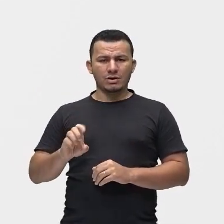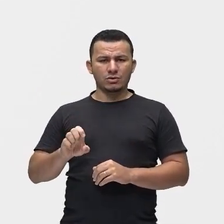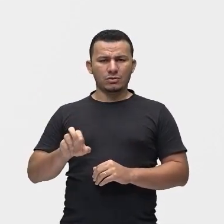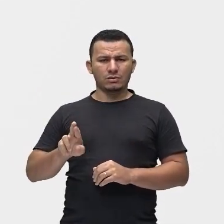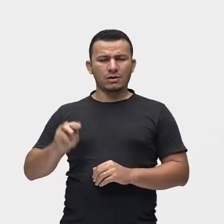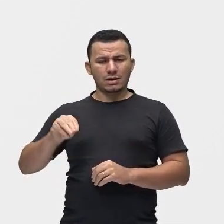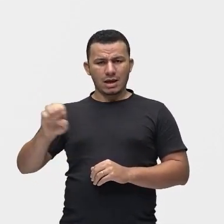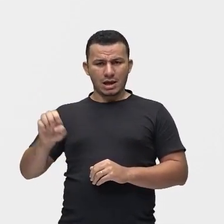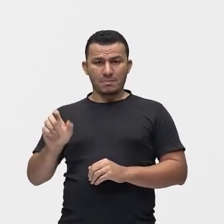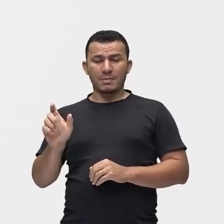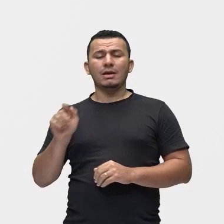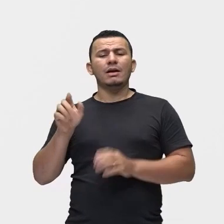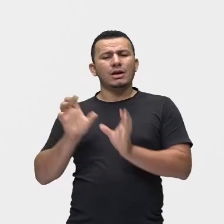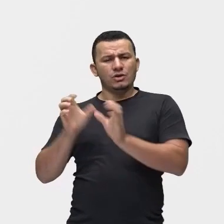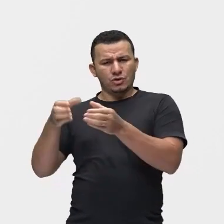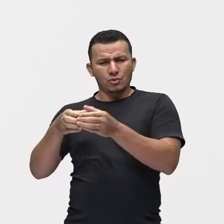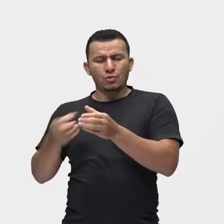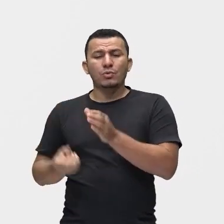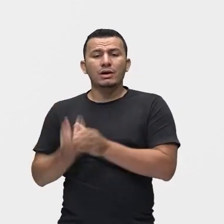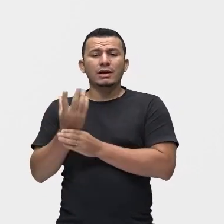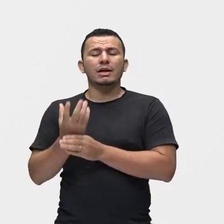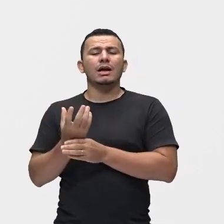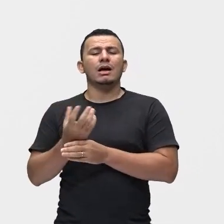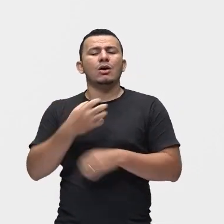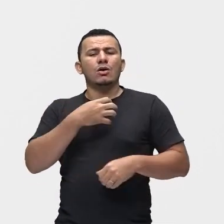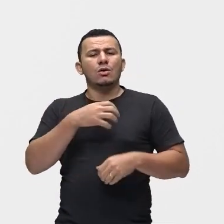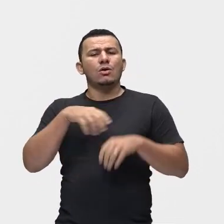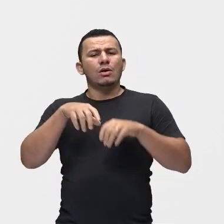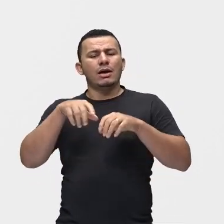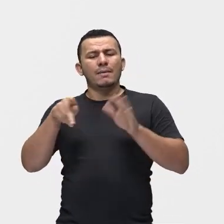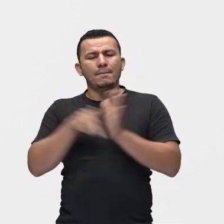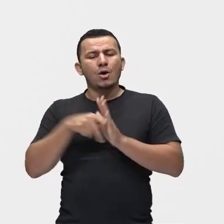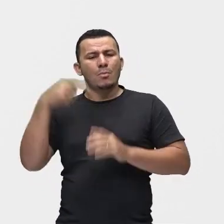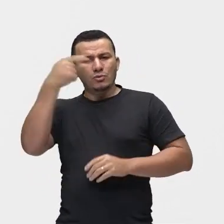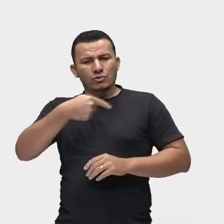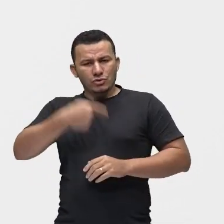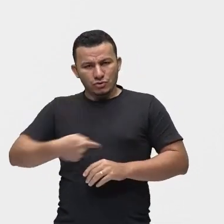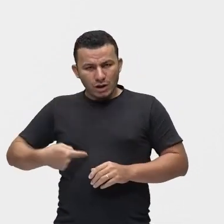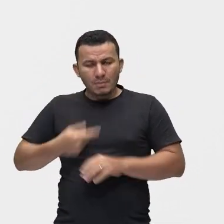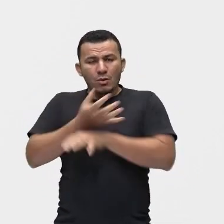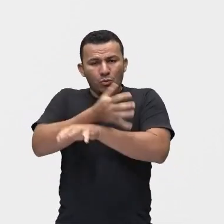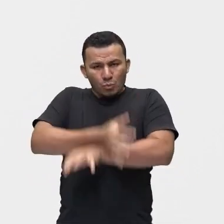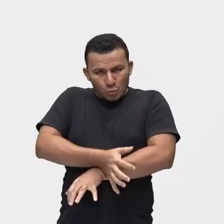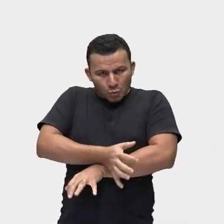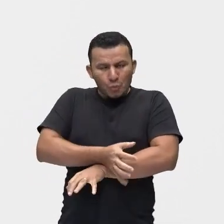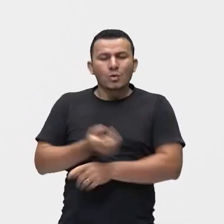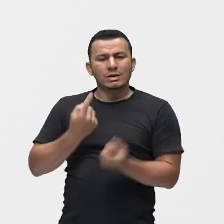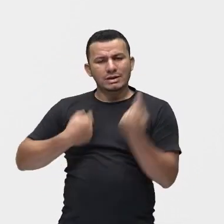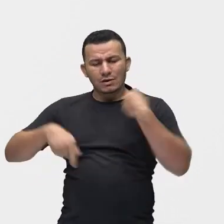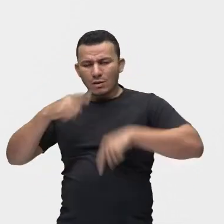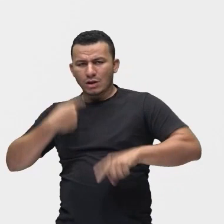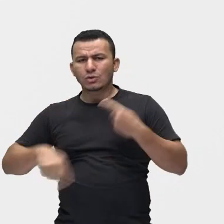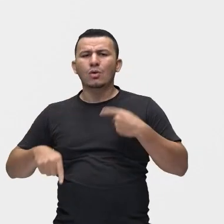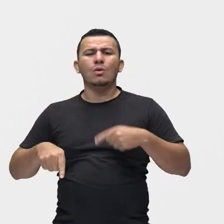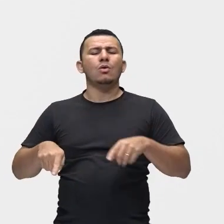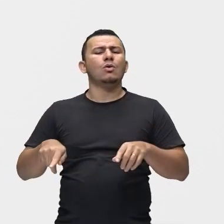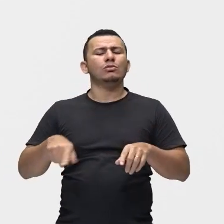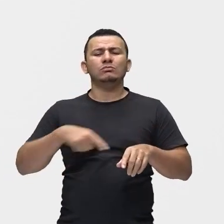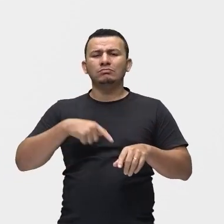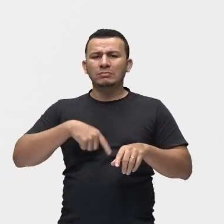mesoderme forma os tecidos conjuntivos, forma o sistema esquelético, muscular, circulatório,